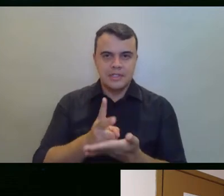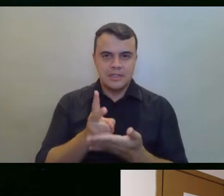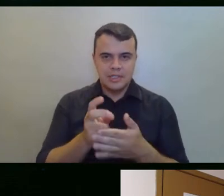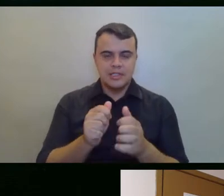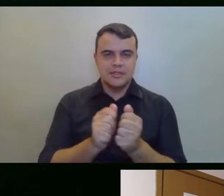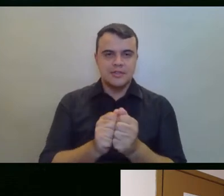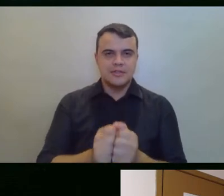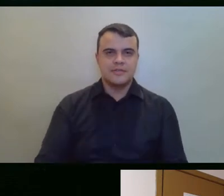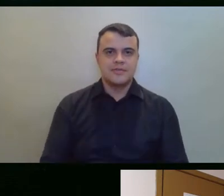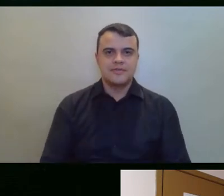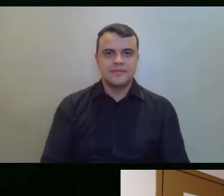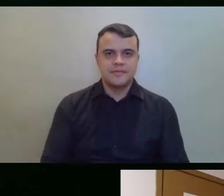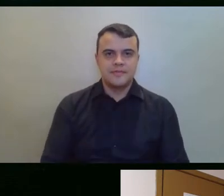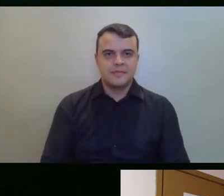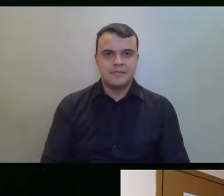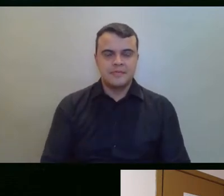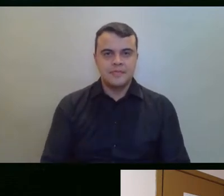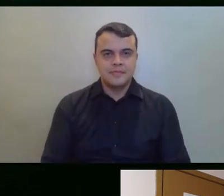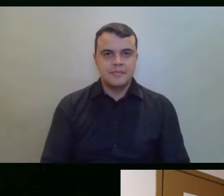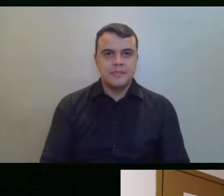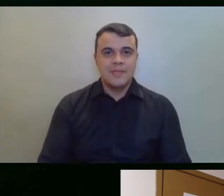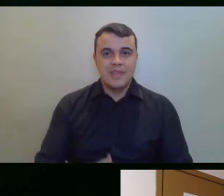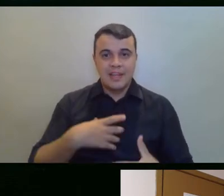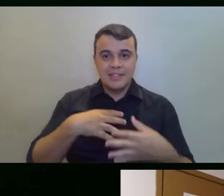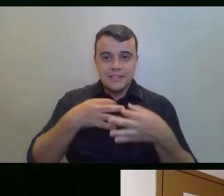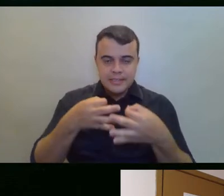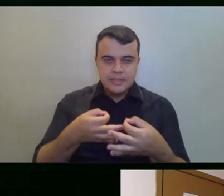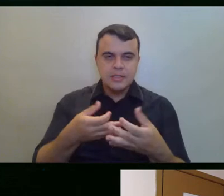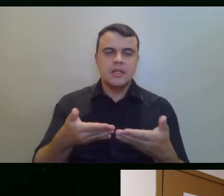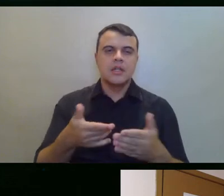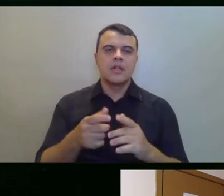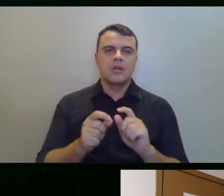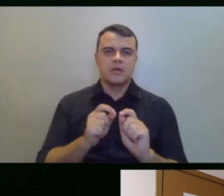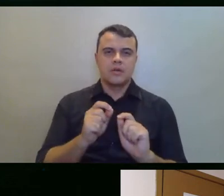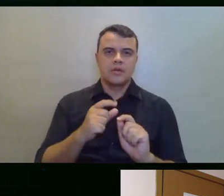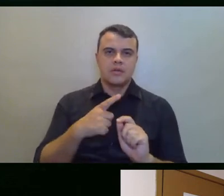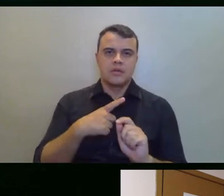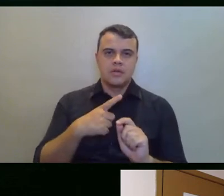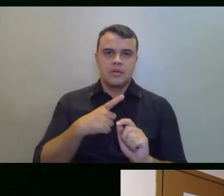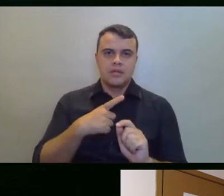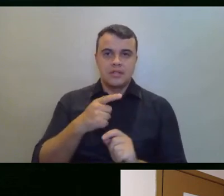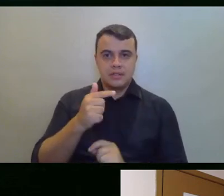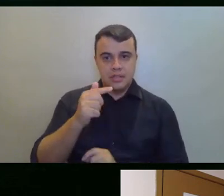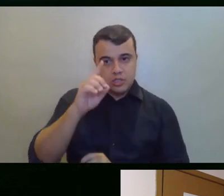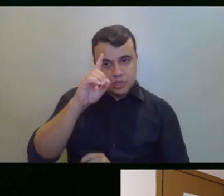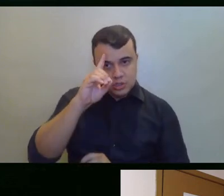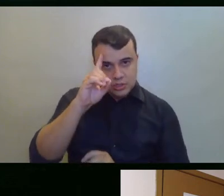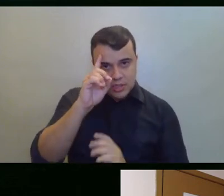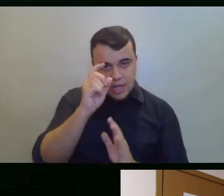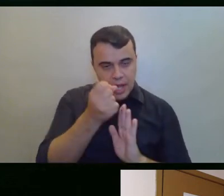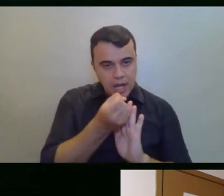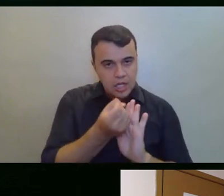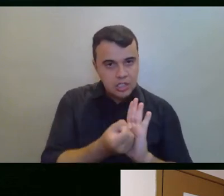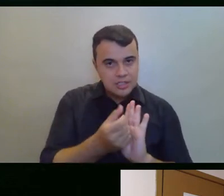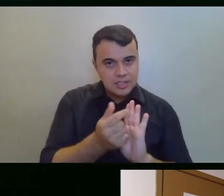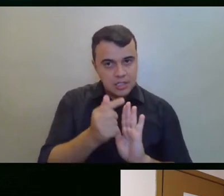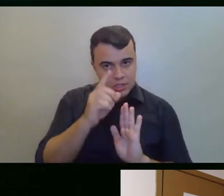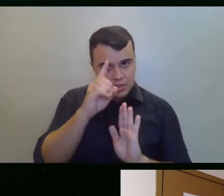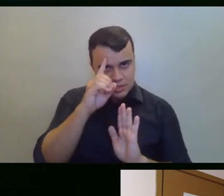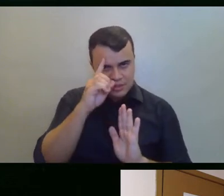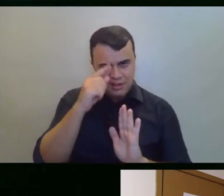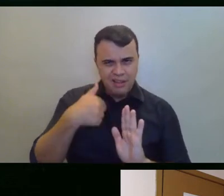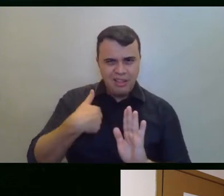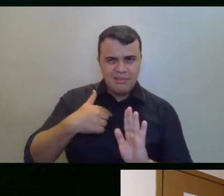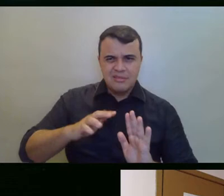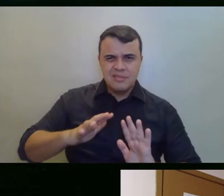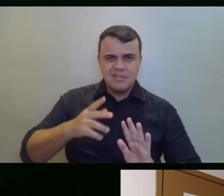E uma coisa que a gente tem é uma garantia de sete dias então assim gente você entrou falou não é nada disso